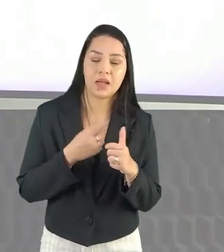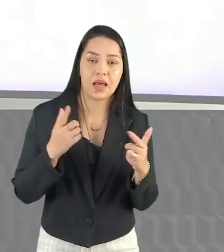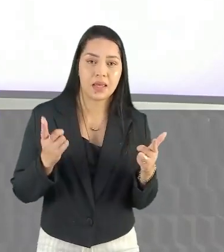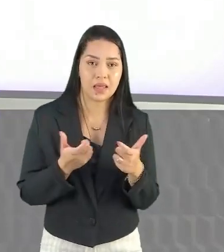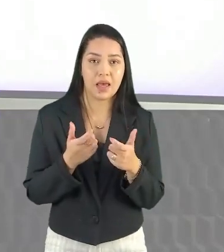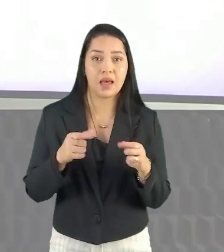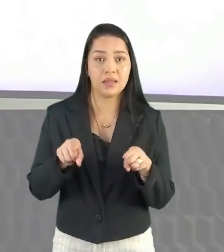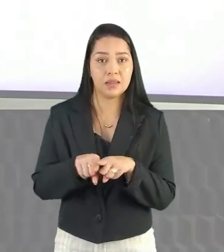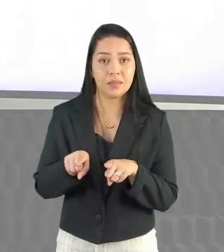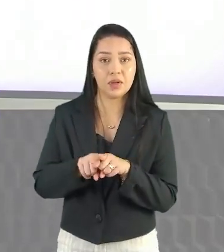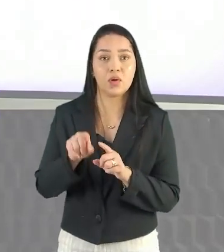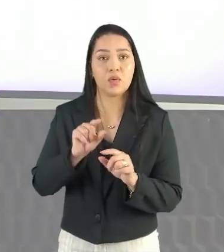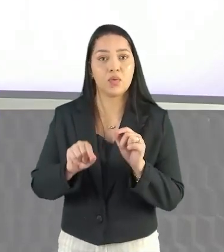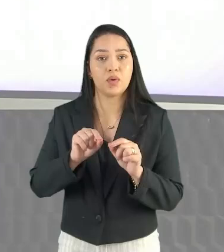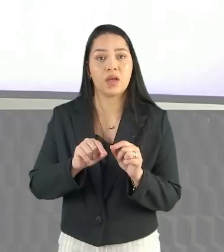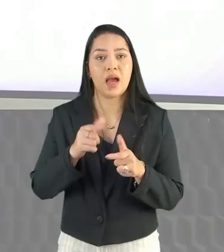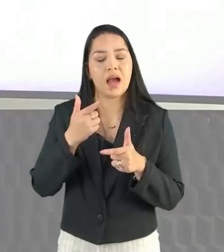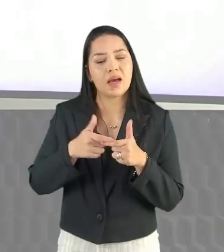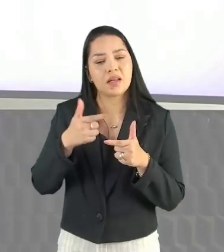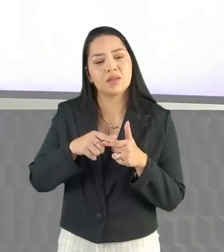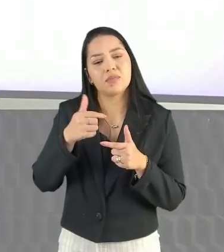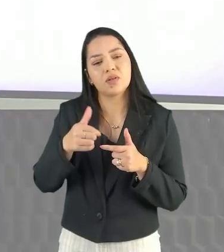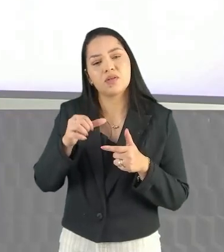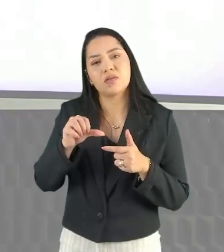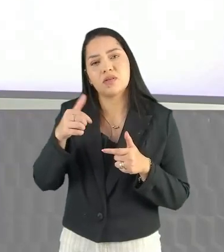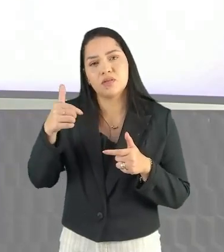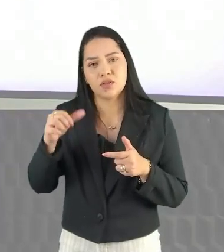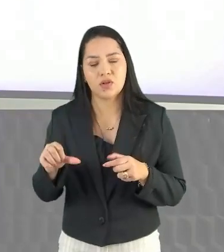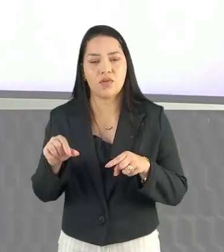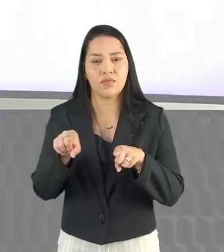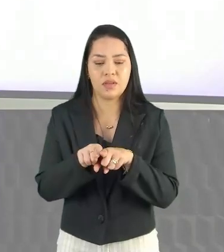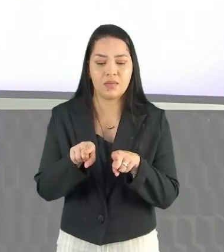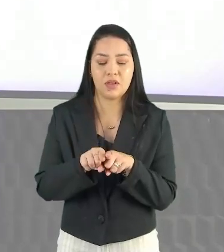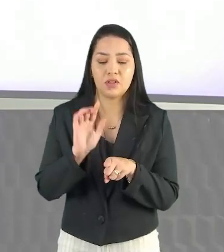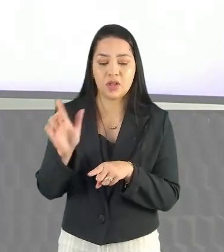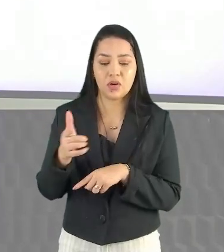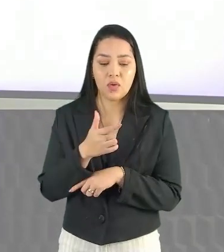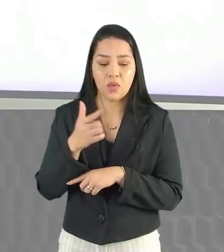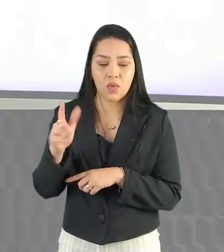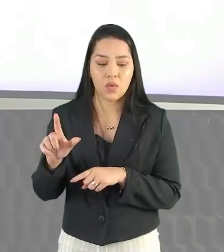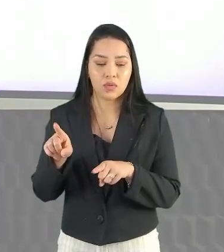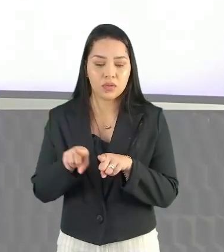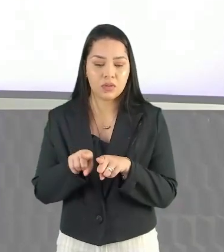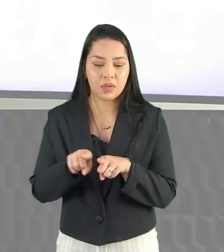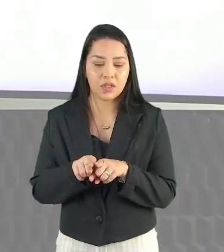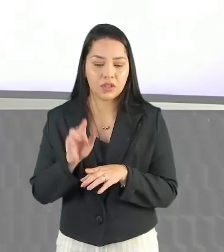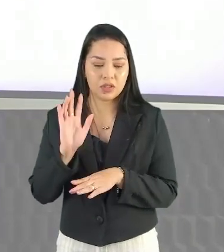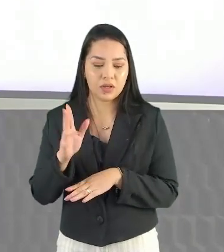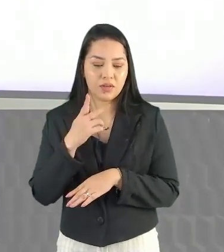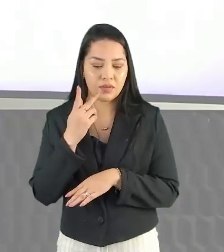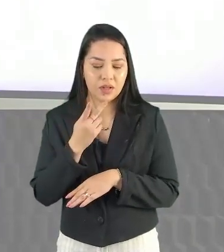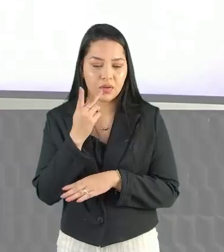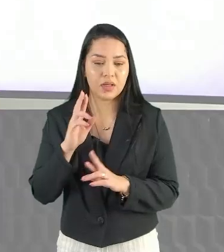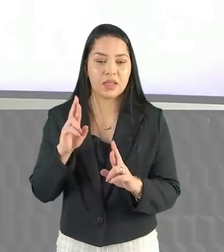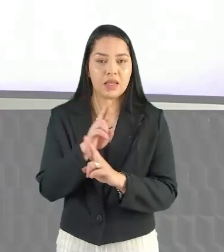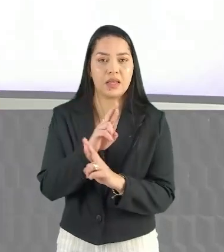e também a crise de 1929. Claro que um evento tem a ver com o outro, que aí, só lembrando para vocês, que após a guerra